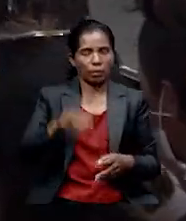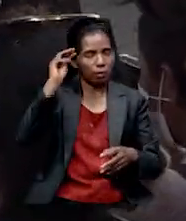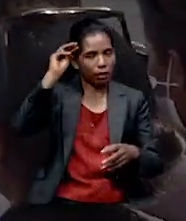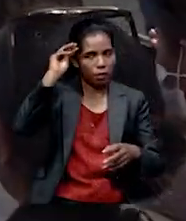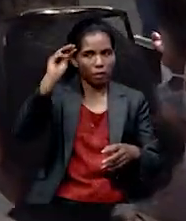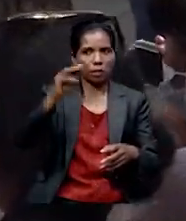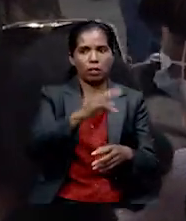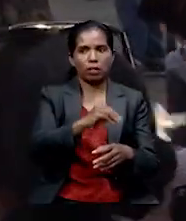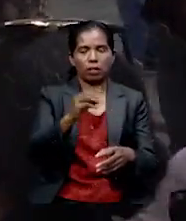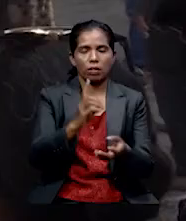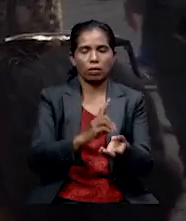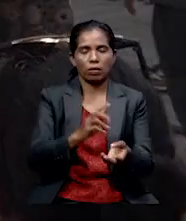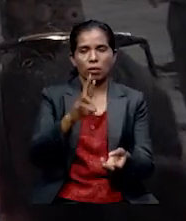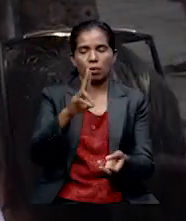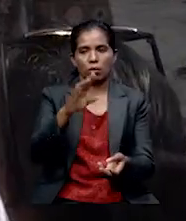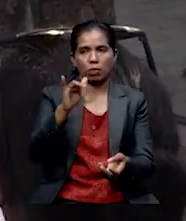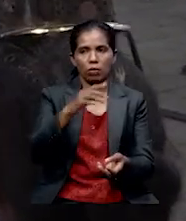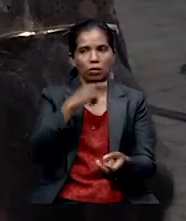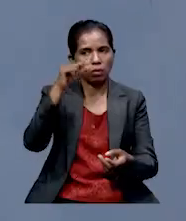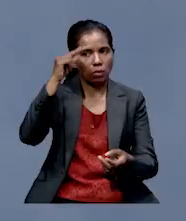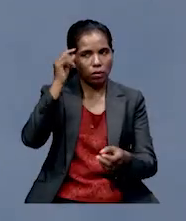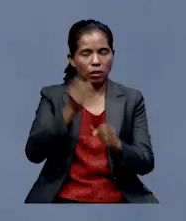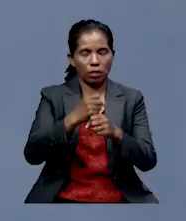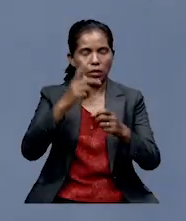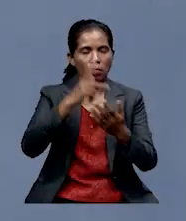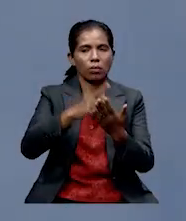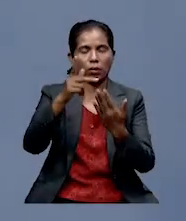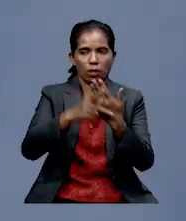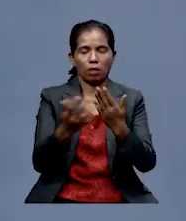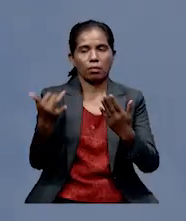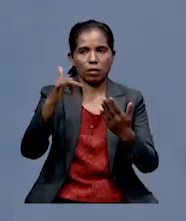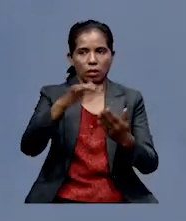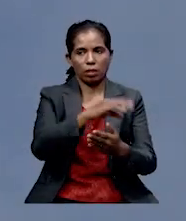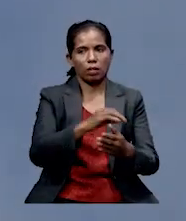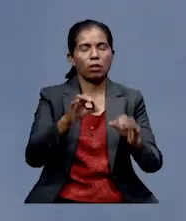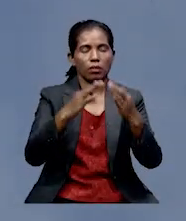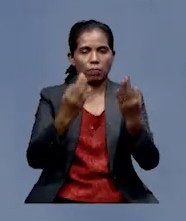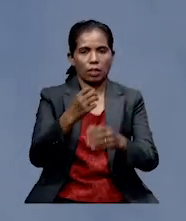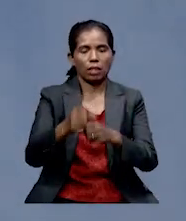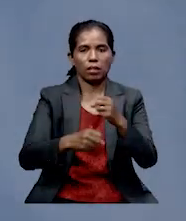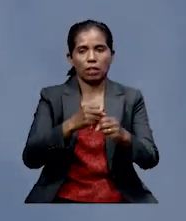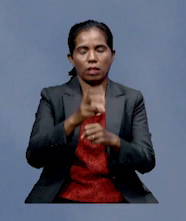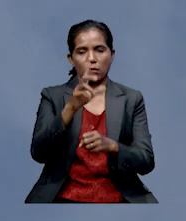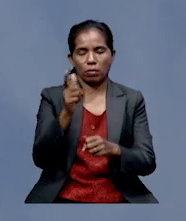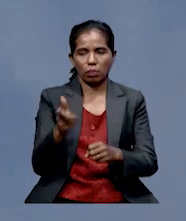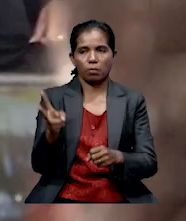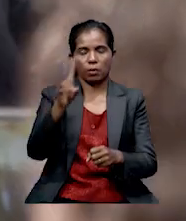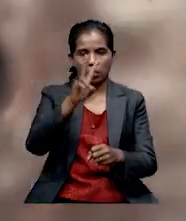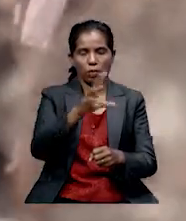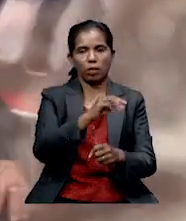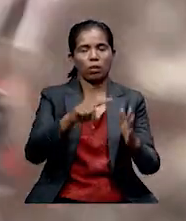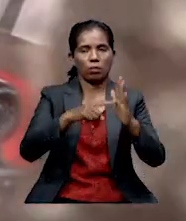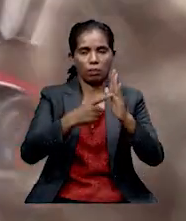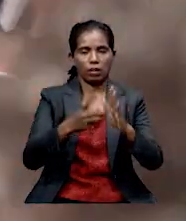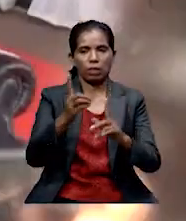Rui Augusto Gomes Ateten, governo realiza programa census população no Macain Batina Ringrua Rua Nulu Resingrua, hahu e